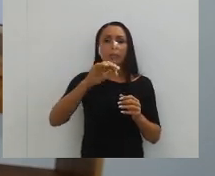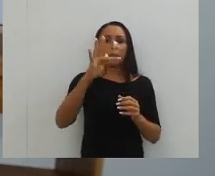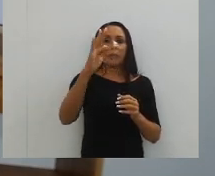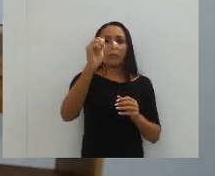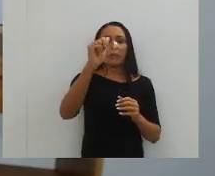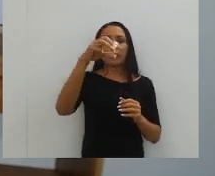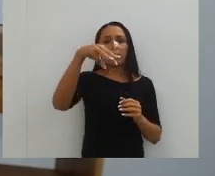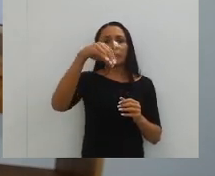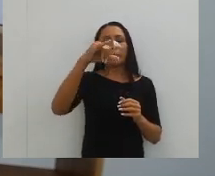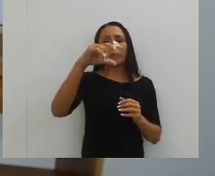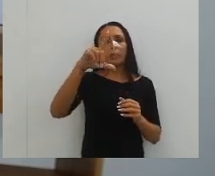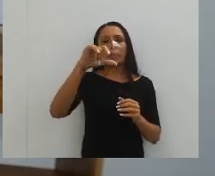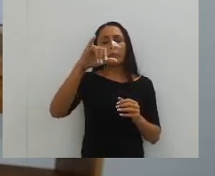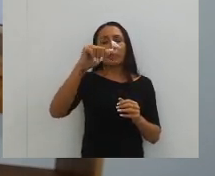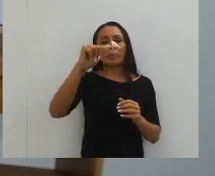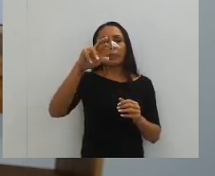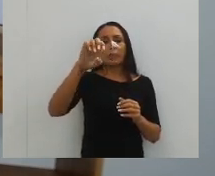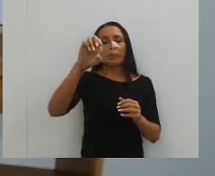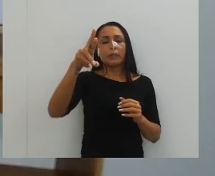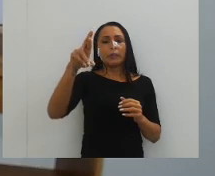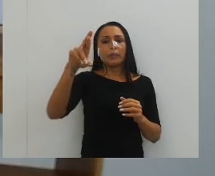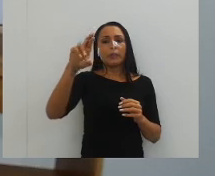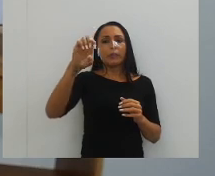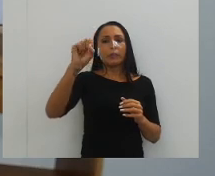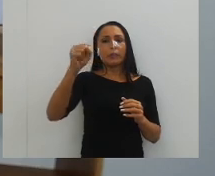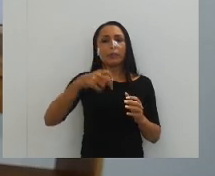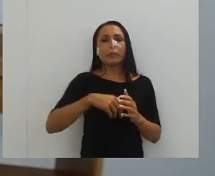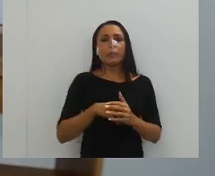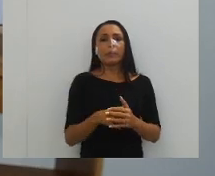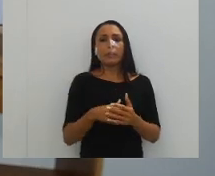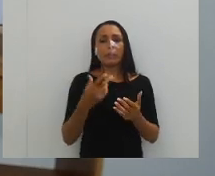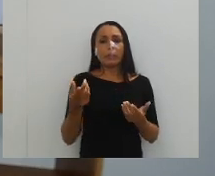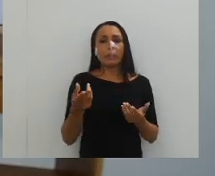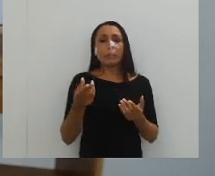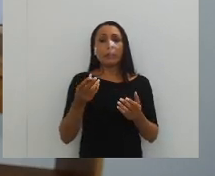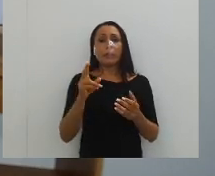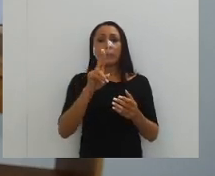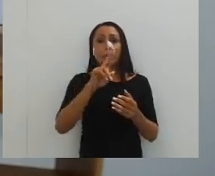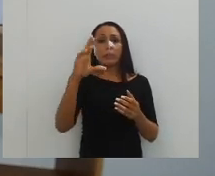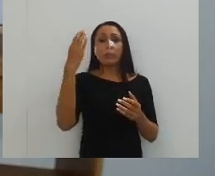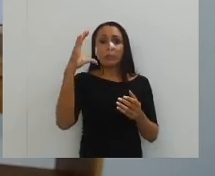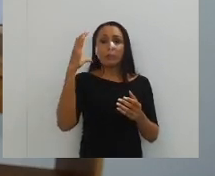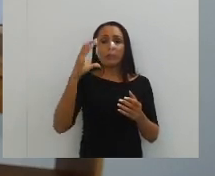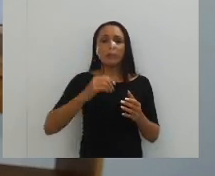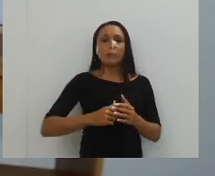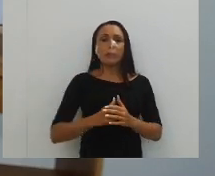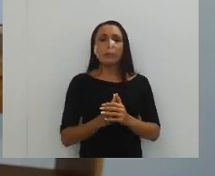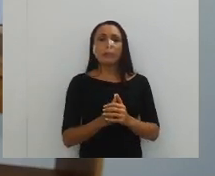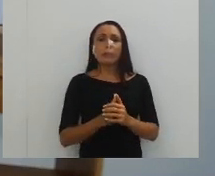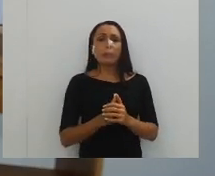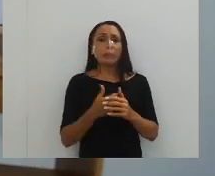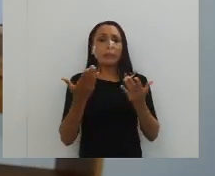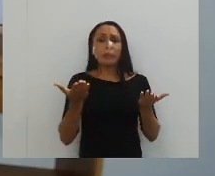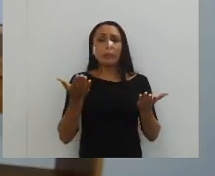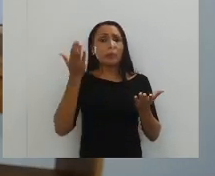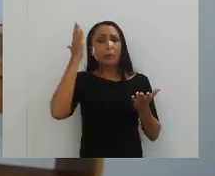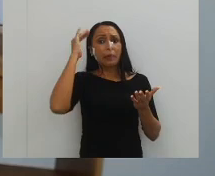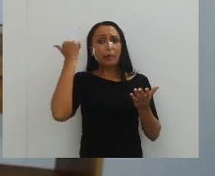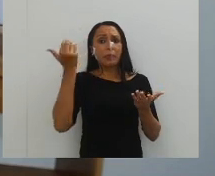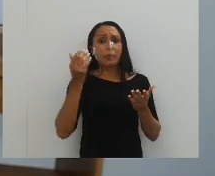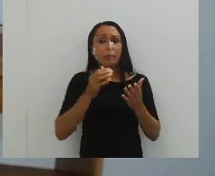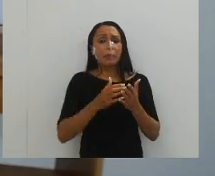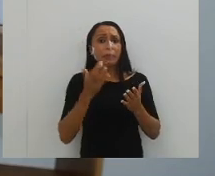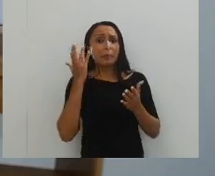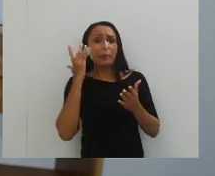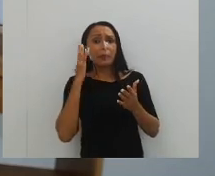familiares. Eu tenho exatamente o nome científico chamado de Canis familiares. Para quem não sabe quem é esse